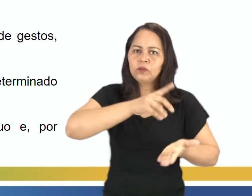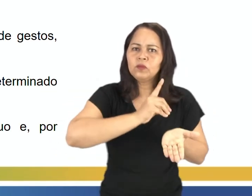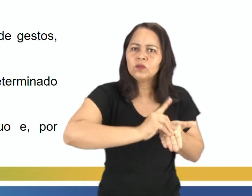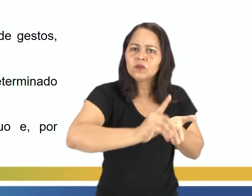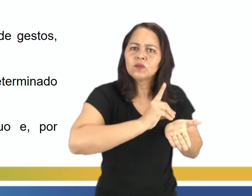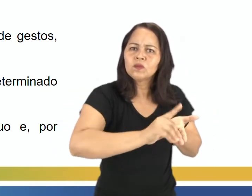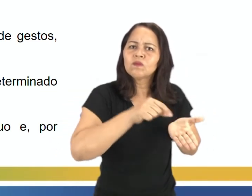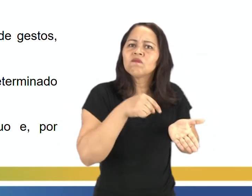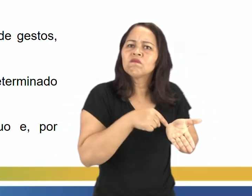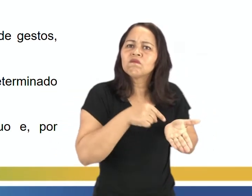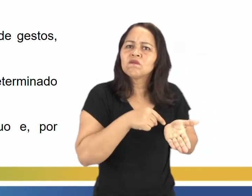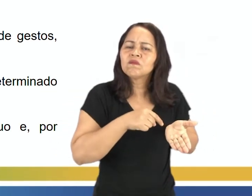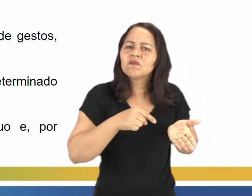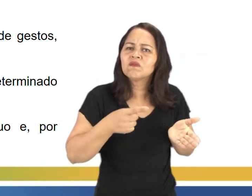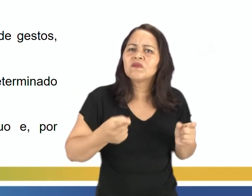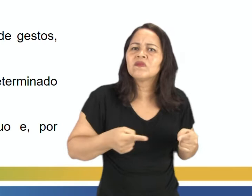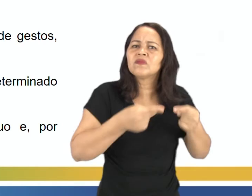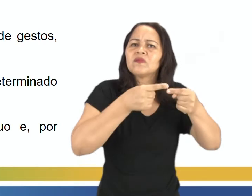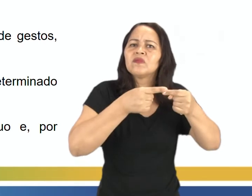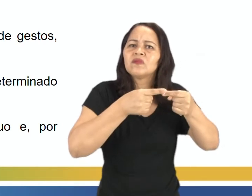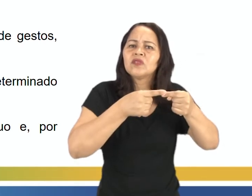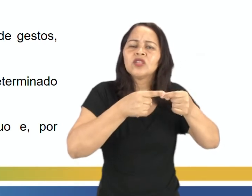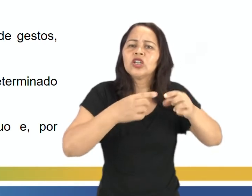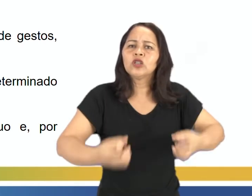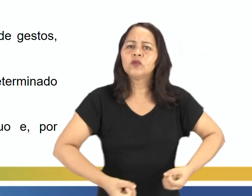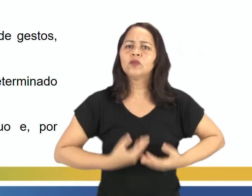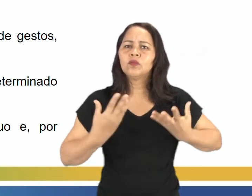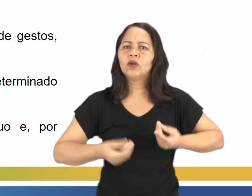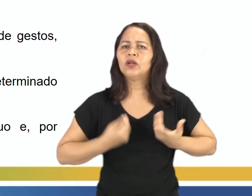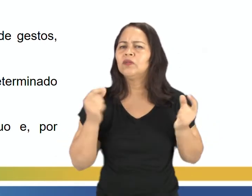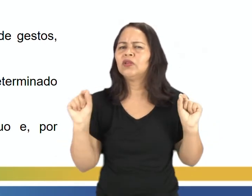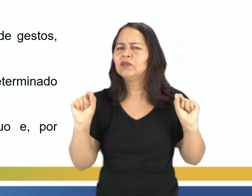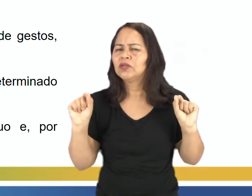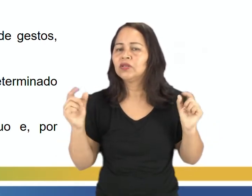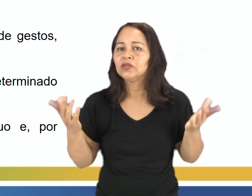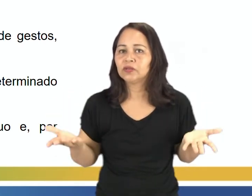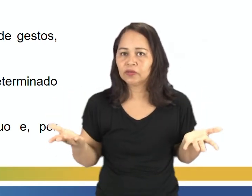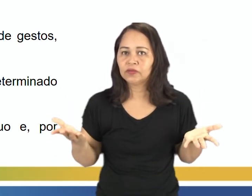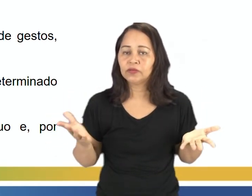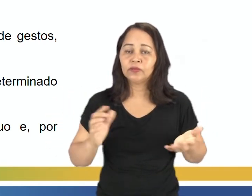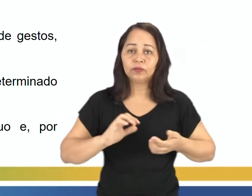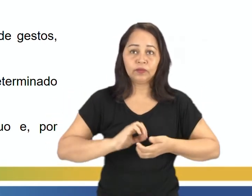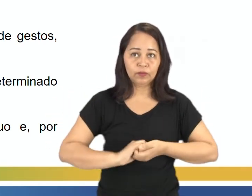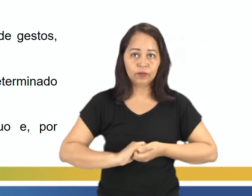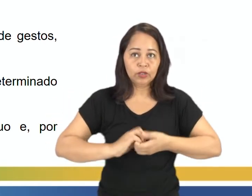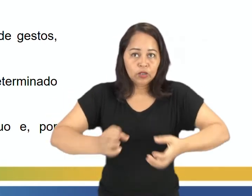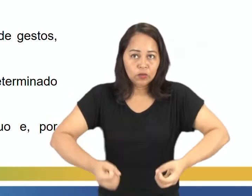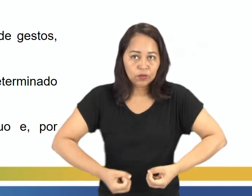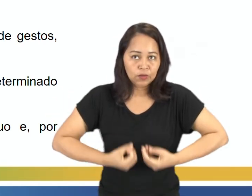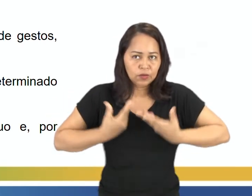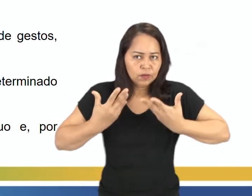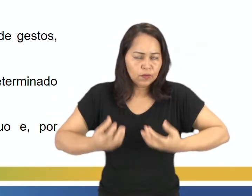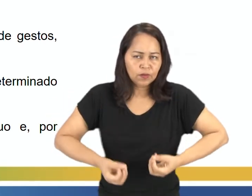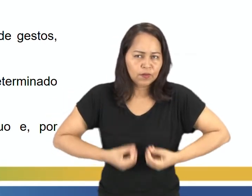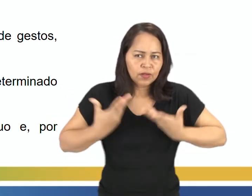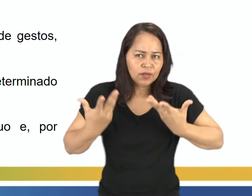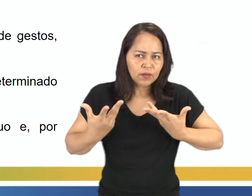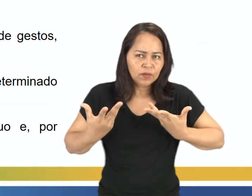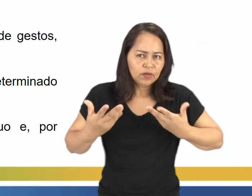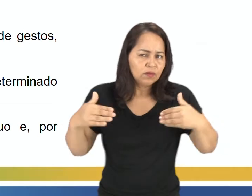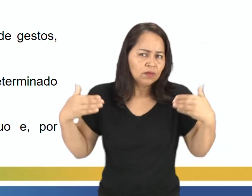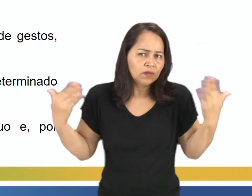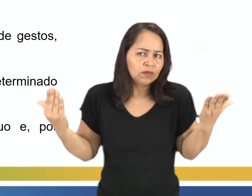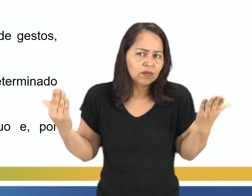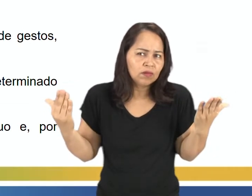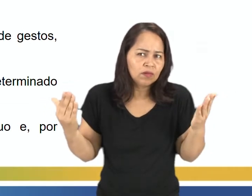mais se aproxima do que está expresso no poema é. Então, nesse poema aí, qual é a definição de